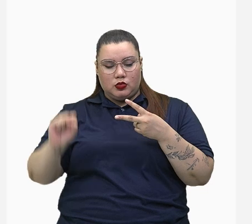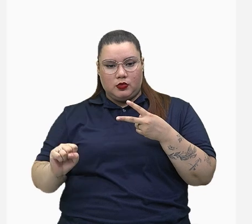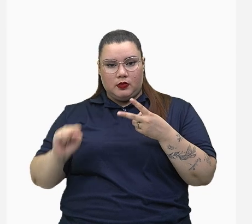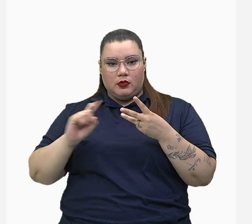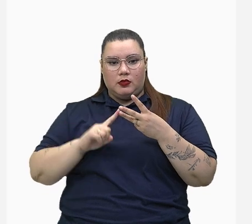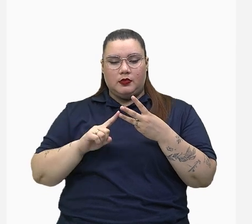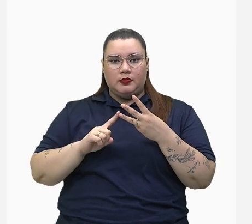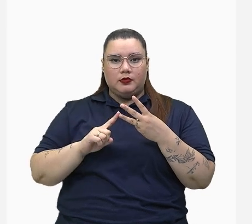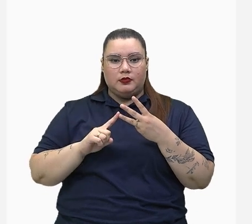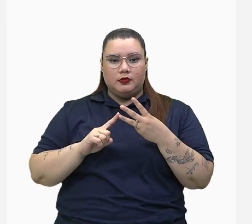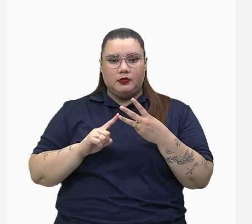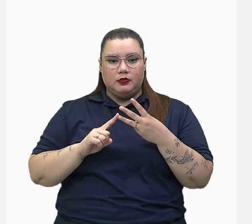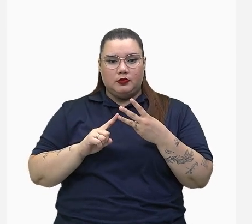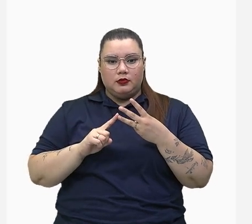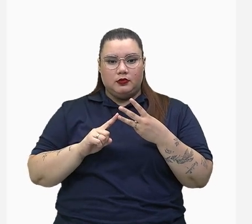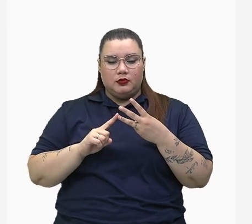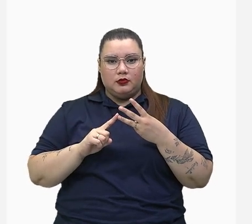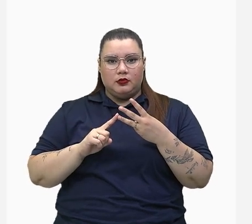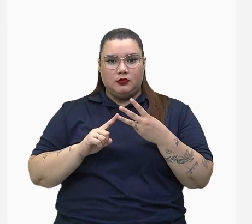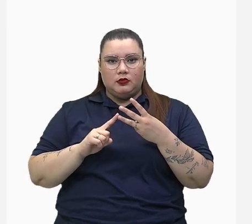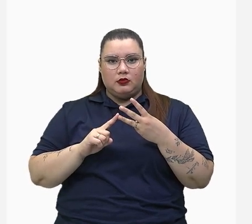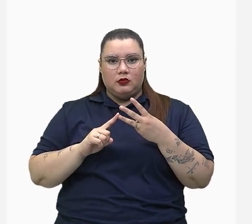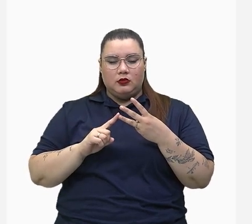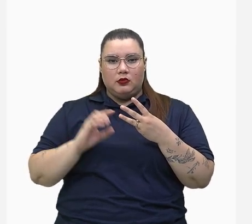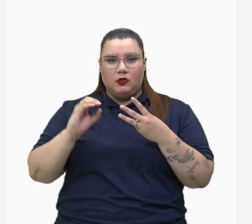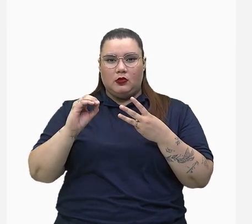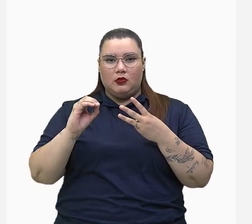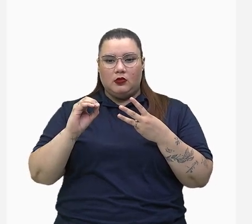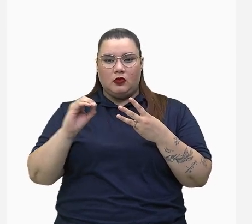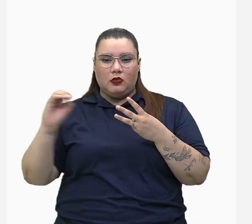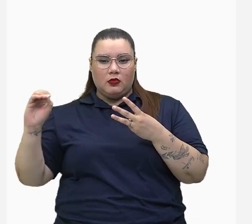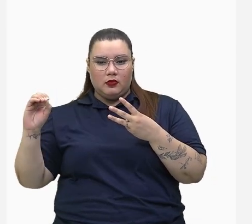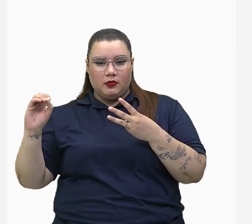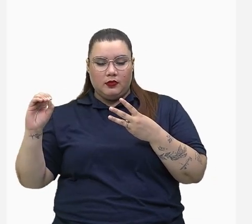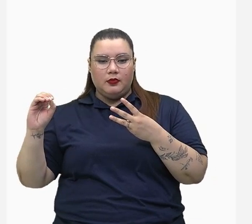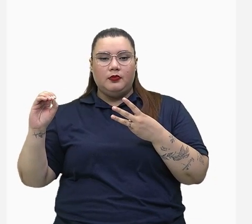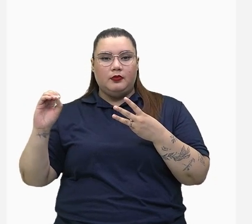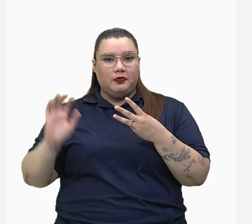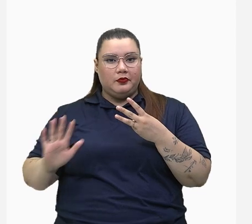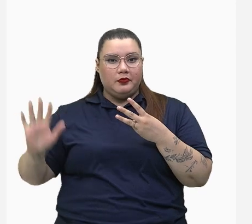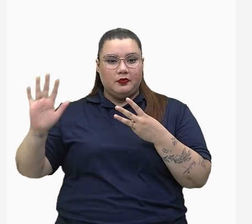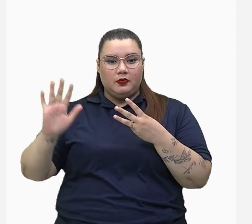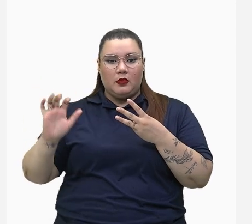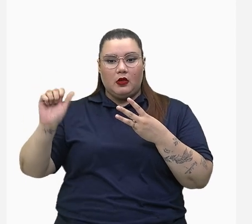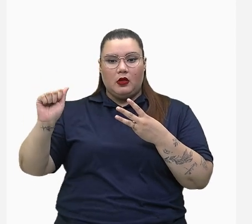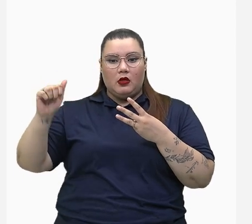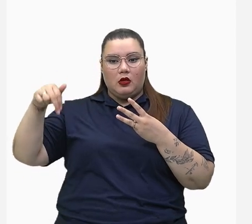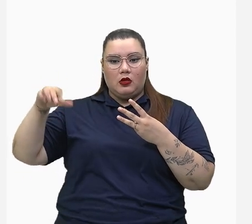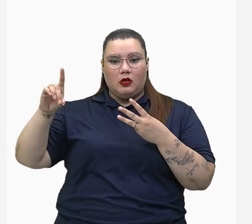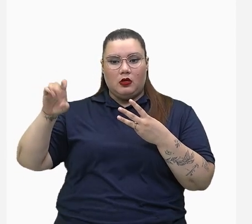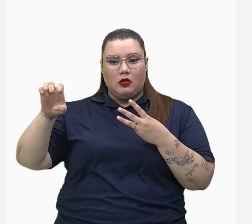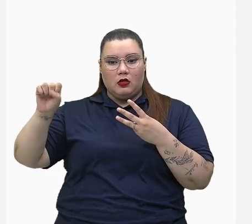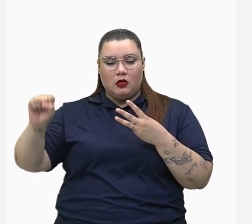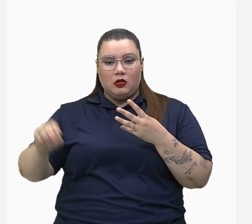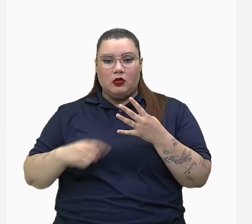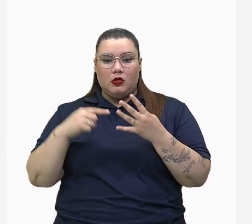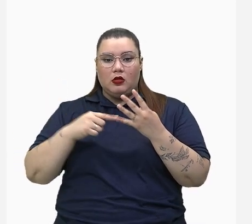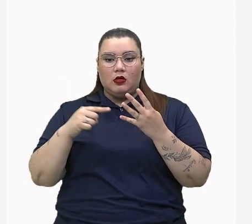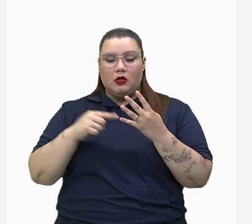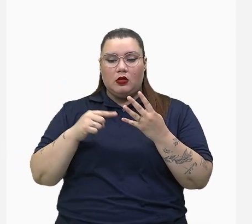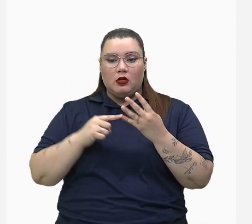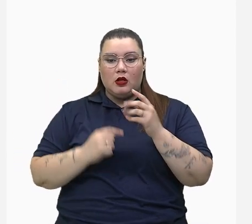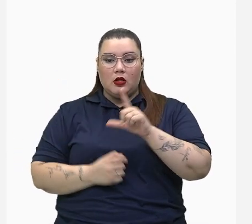a oeste da bacia sedimentar está os Andes e a leste dessa